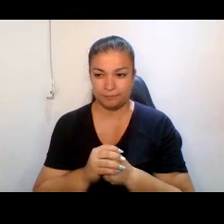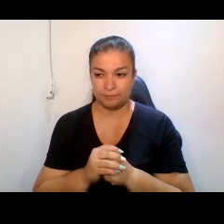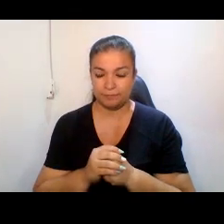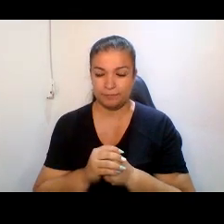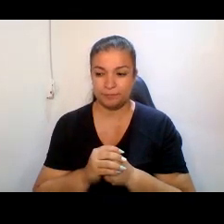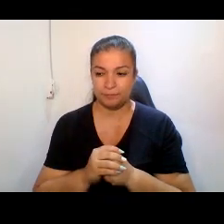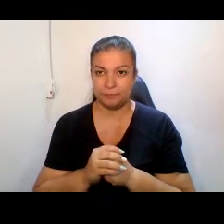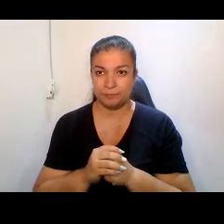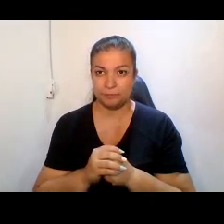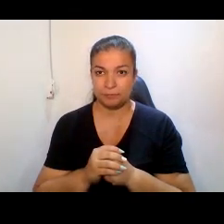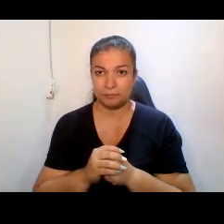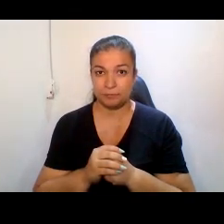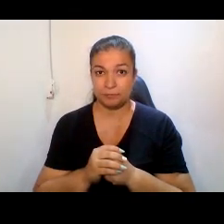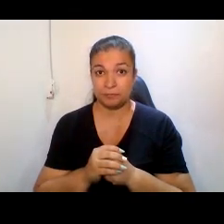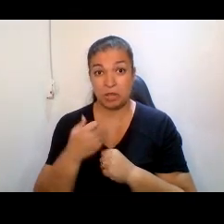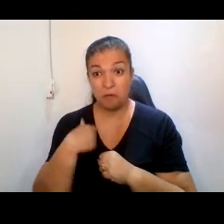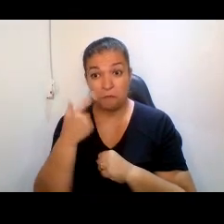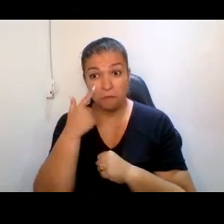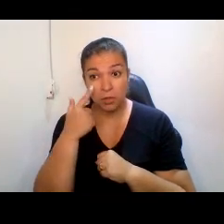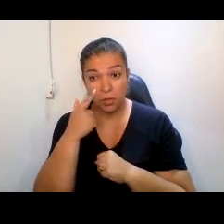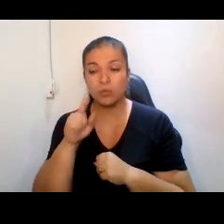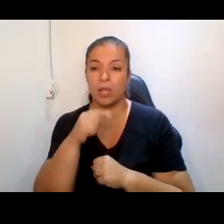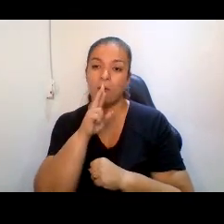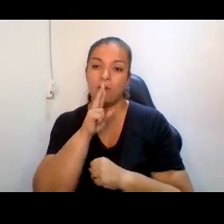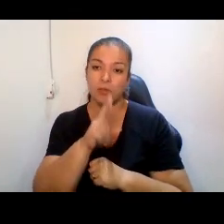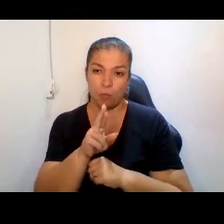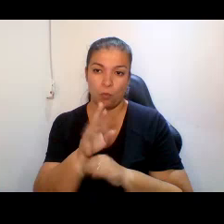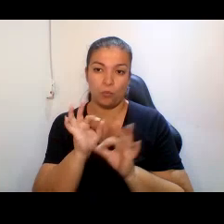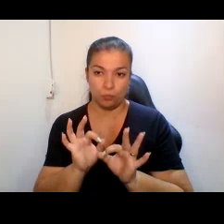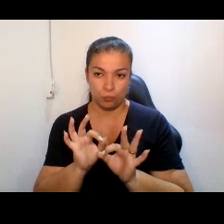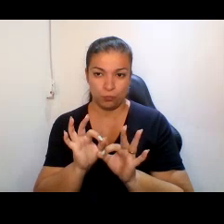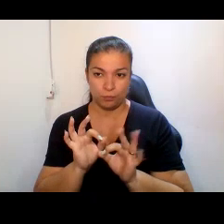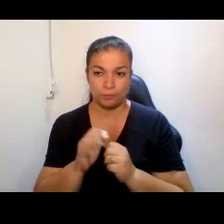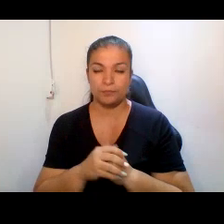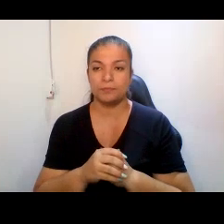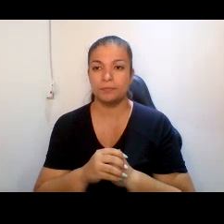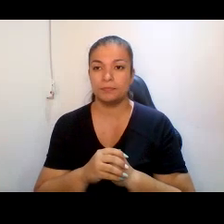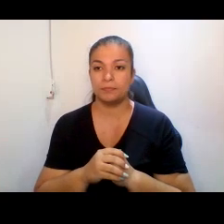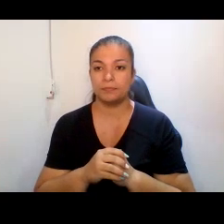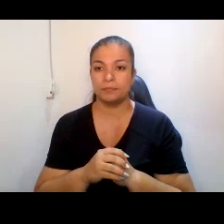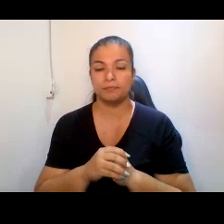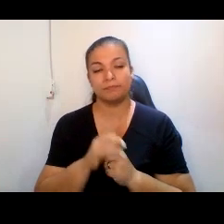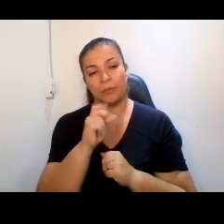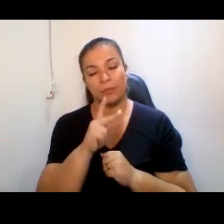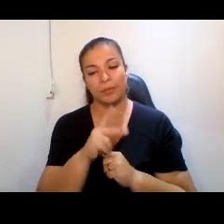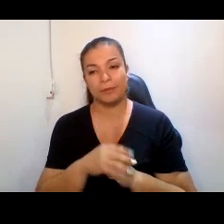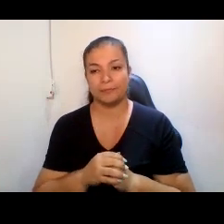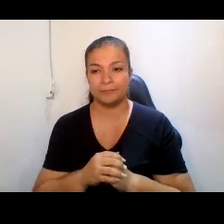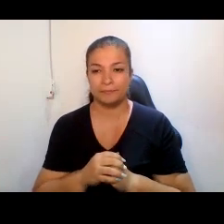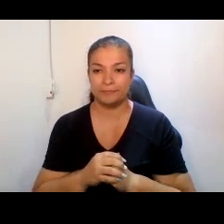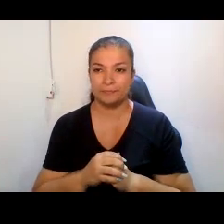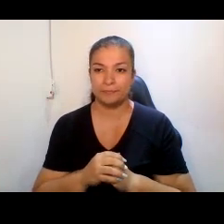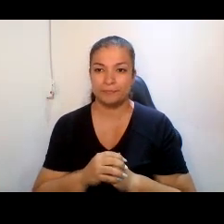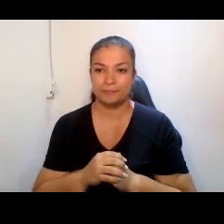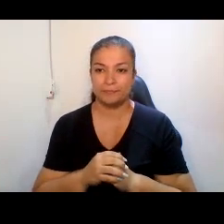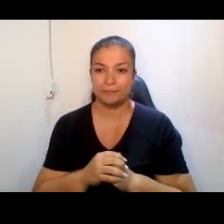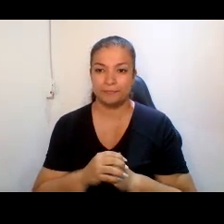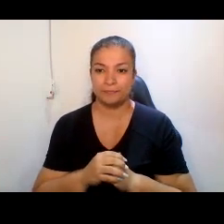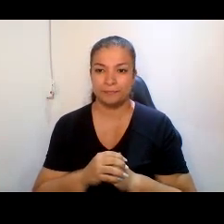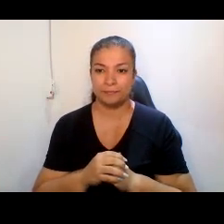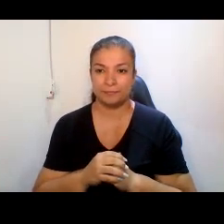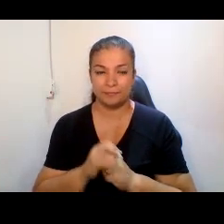Eu olho e dou um retorno para vocês. Tá, joia. Tá joia?